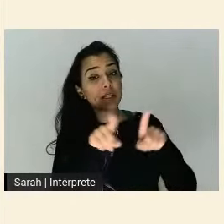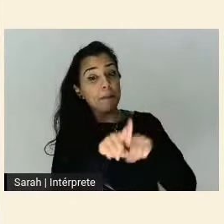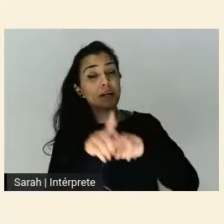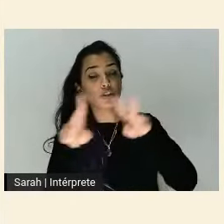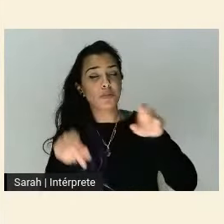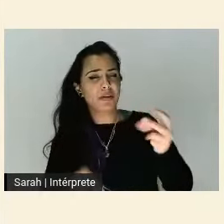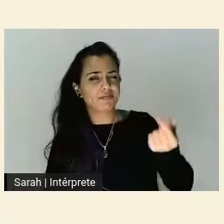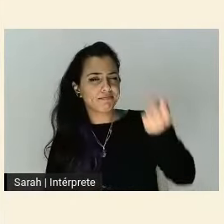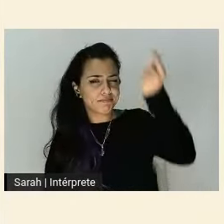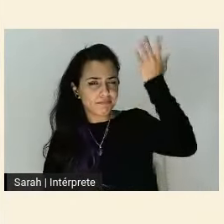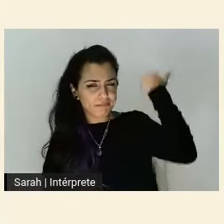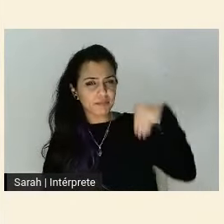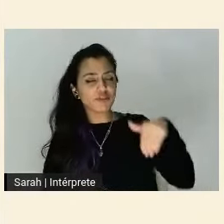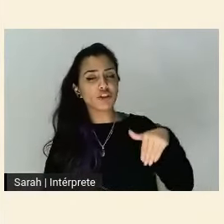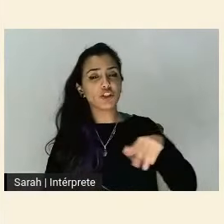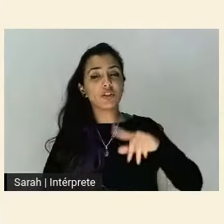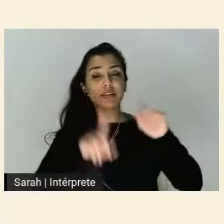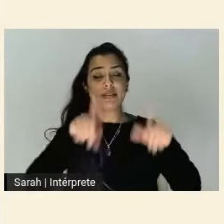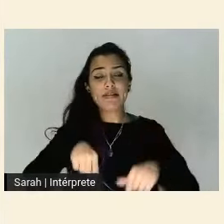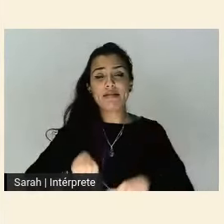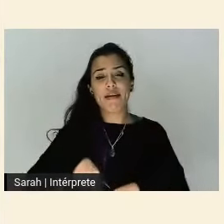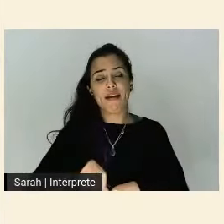jacarés sagrados.